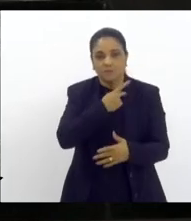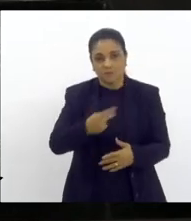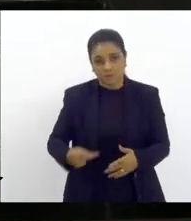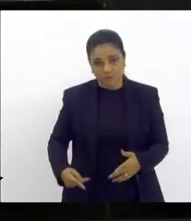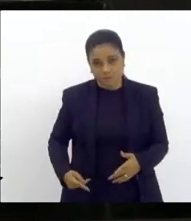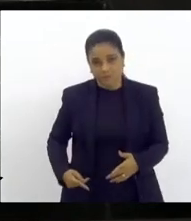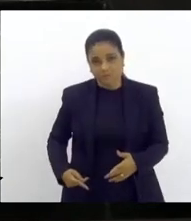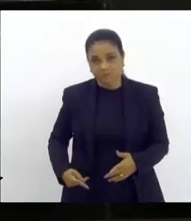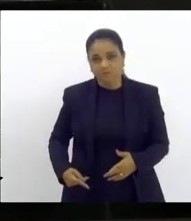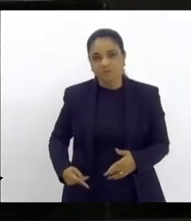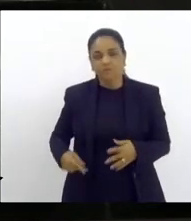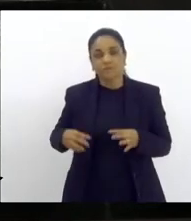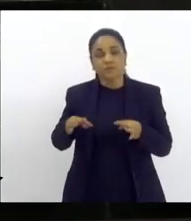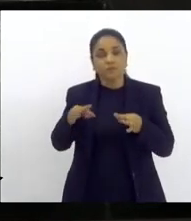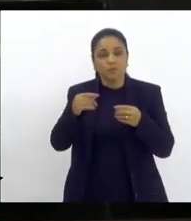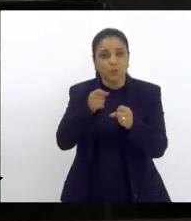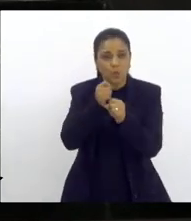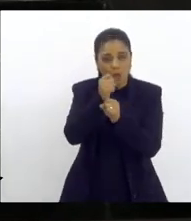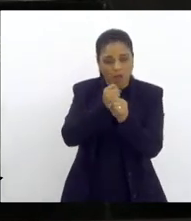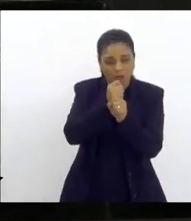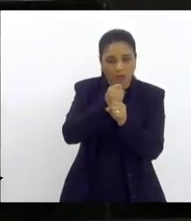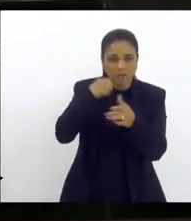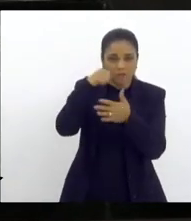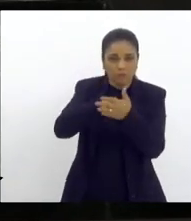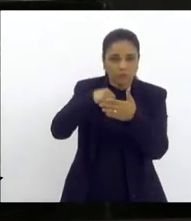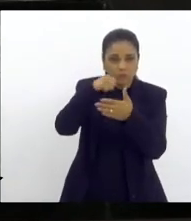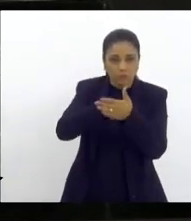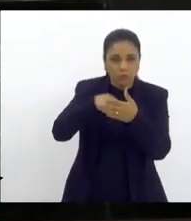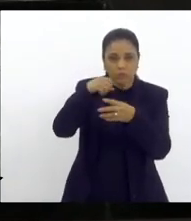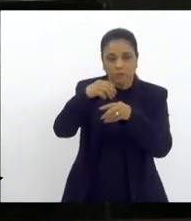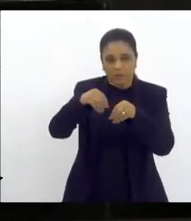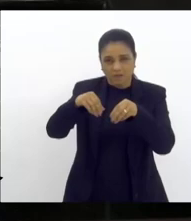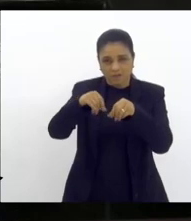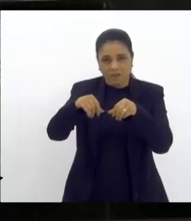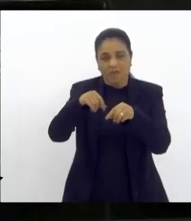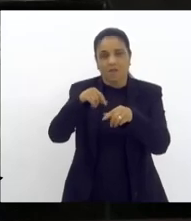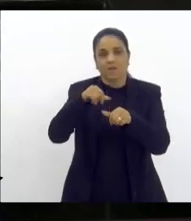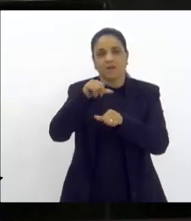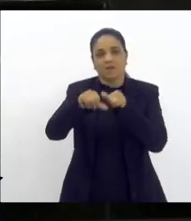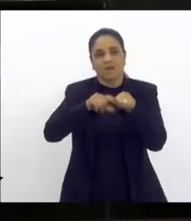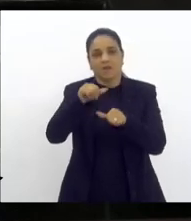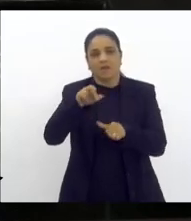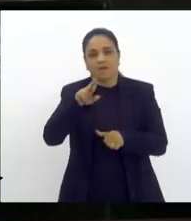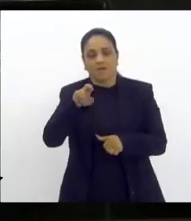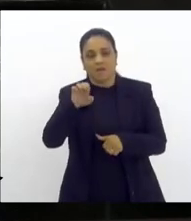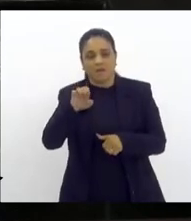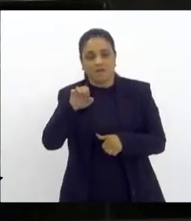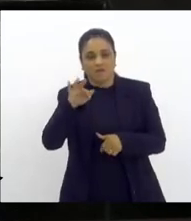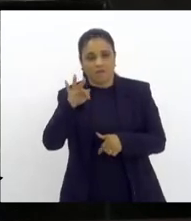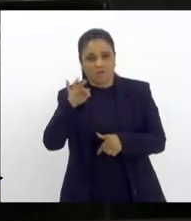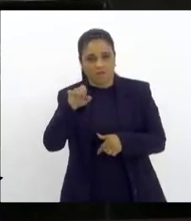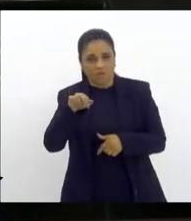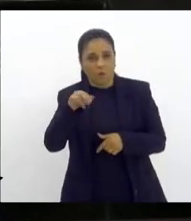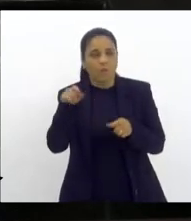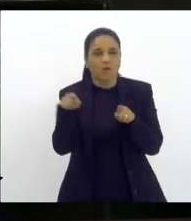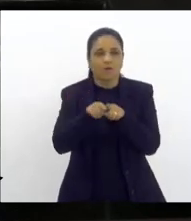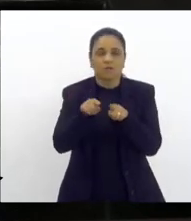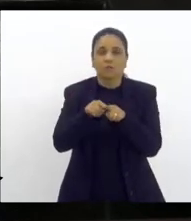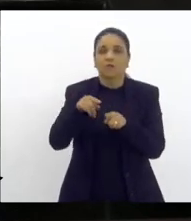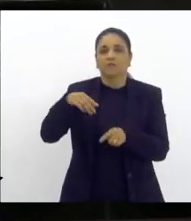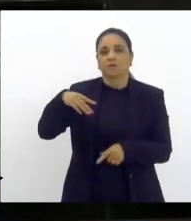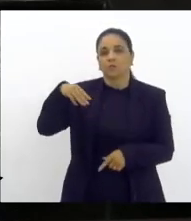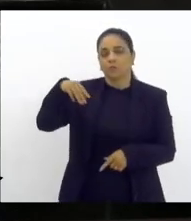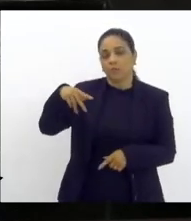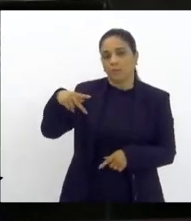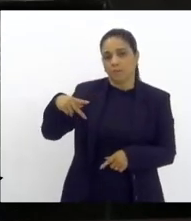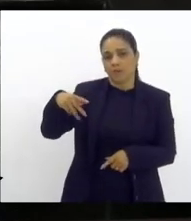que todos esses anos de luta pela terra pela reforma agrária no Brasil eu venho do MST o movimento